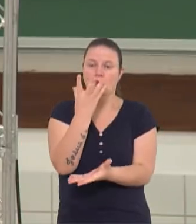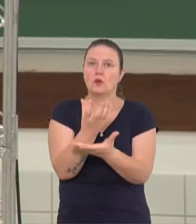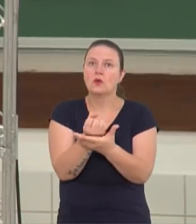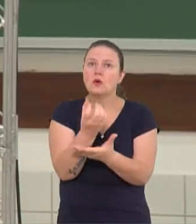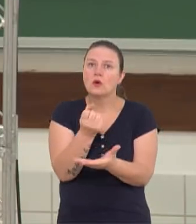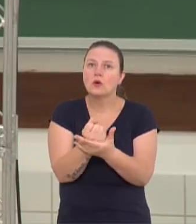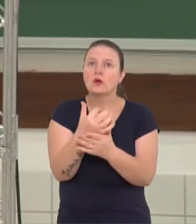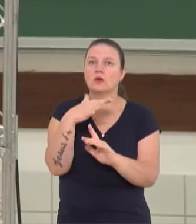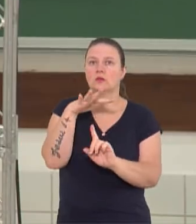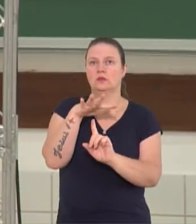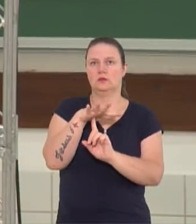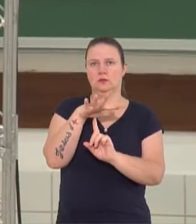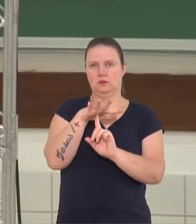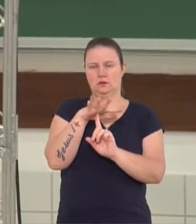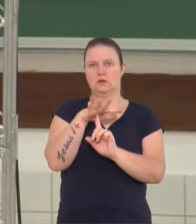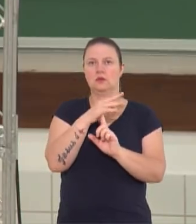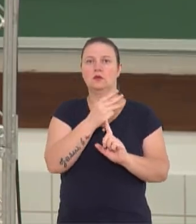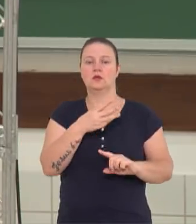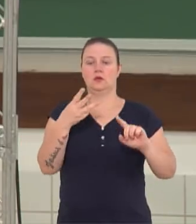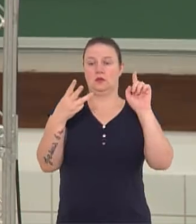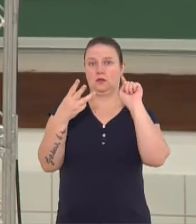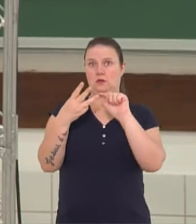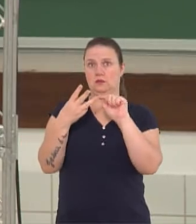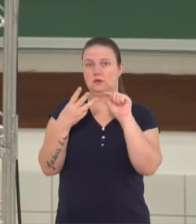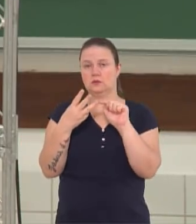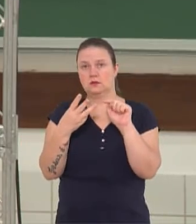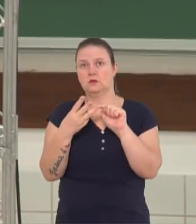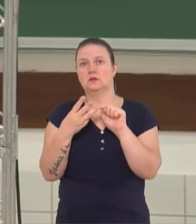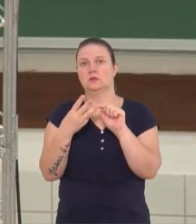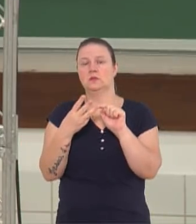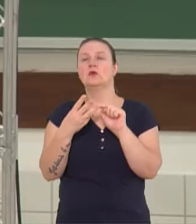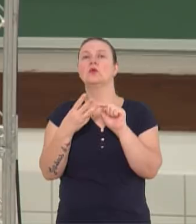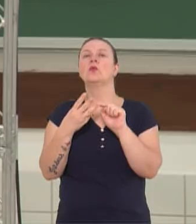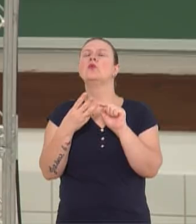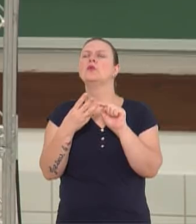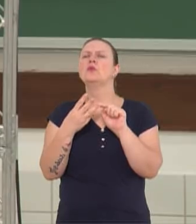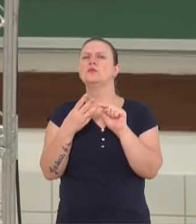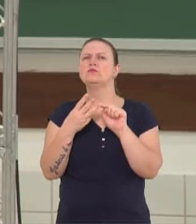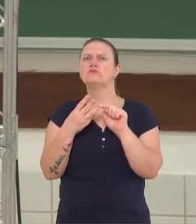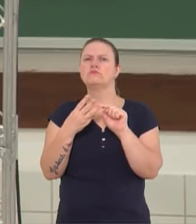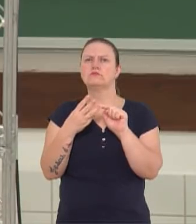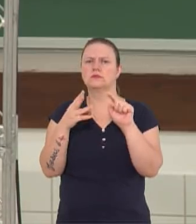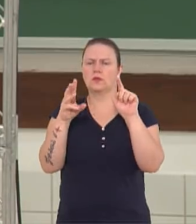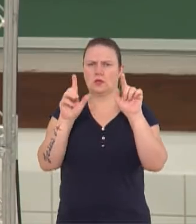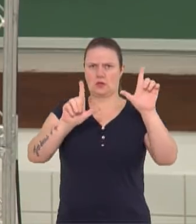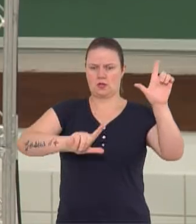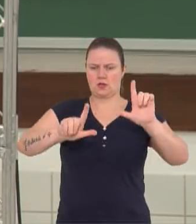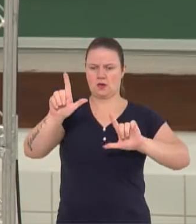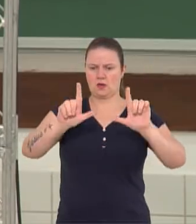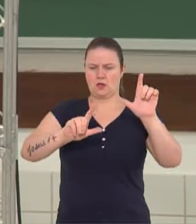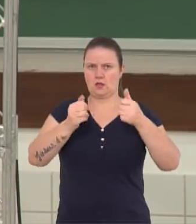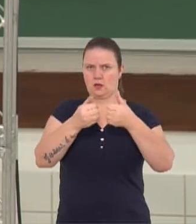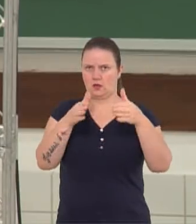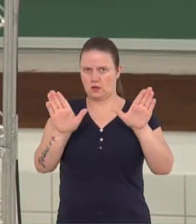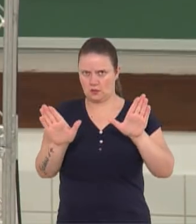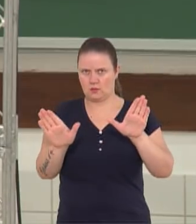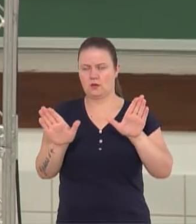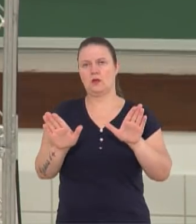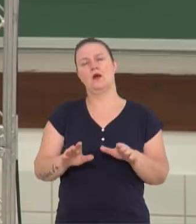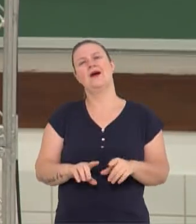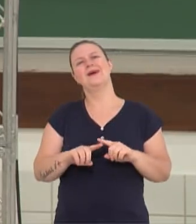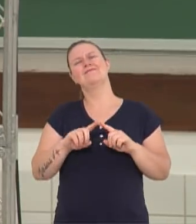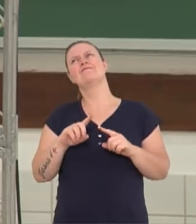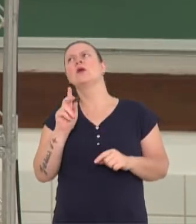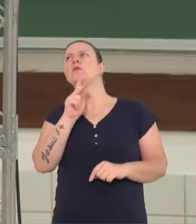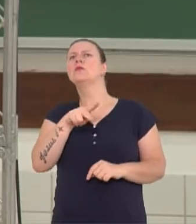aplicativo Aula Paraná e também estão disponíveis na TV aberta. Ah,